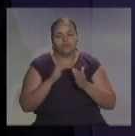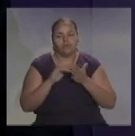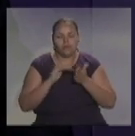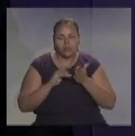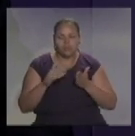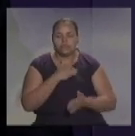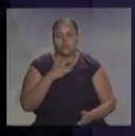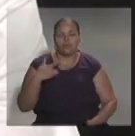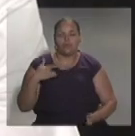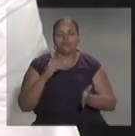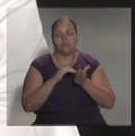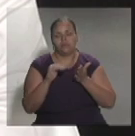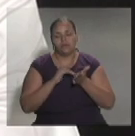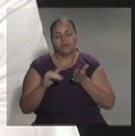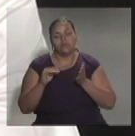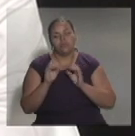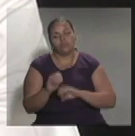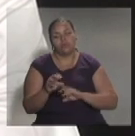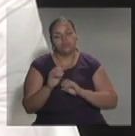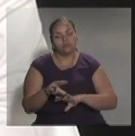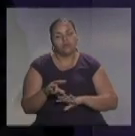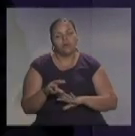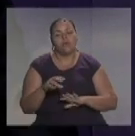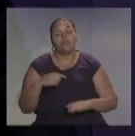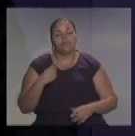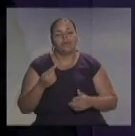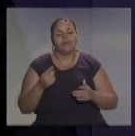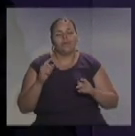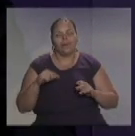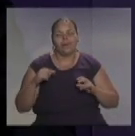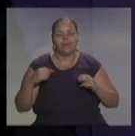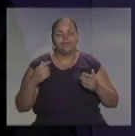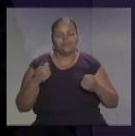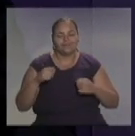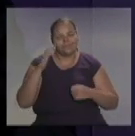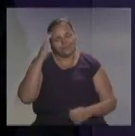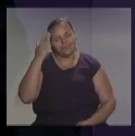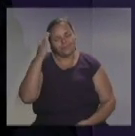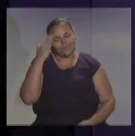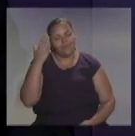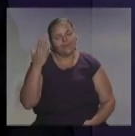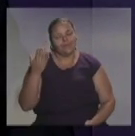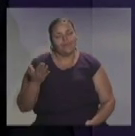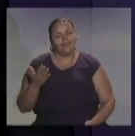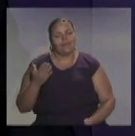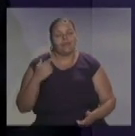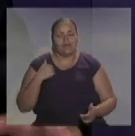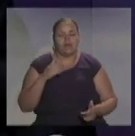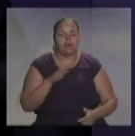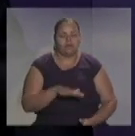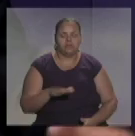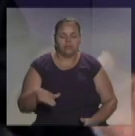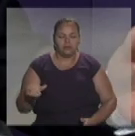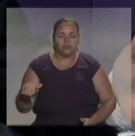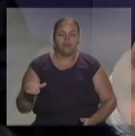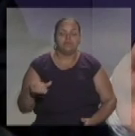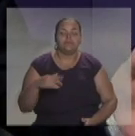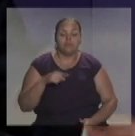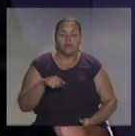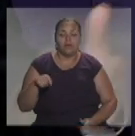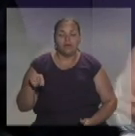de Educação. Tem que ser uma parceria, tem que né? ser. Ali é um cenário que a gente tem que entender que a criança,